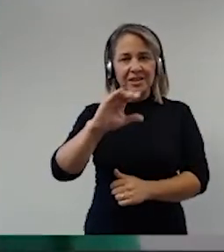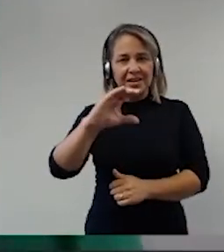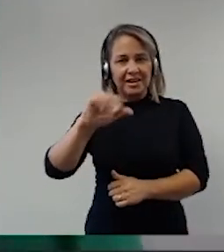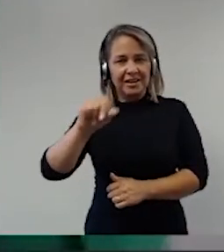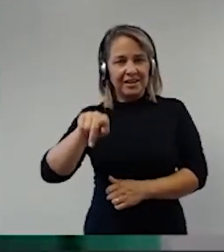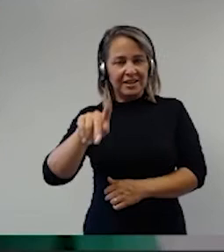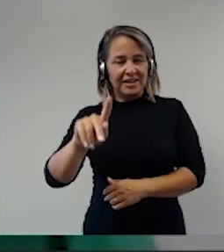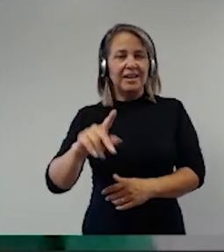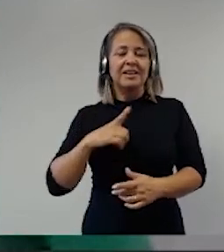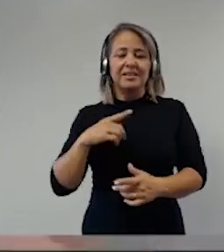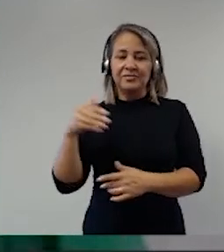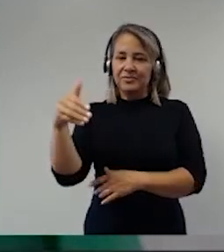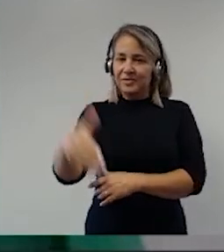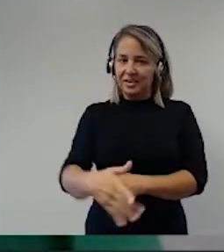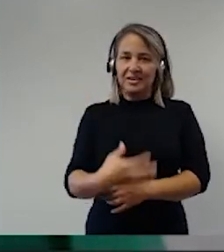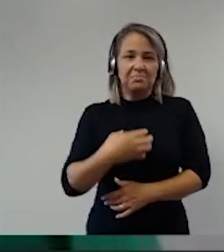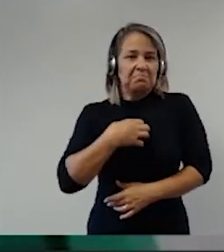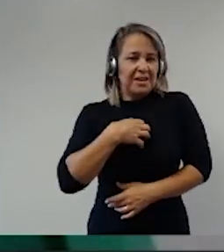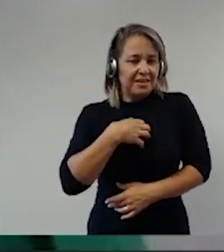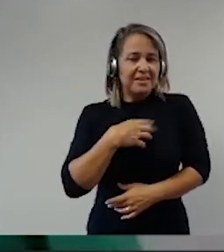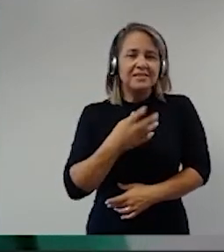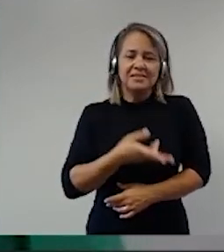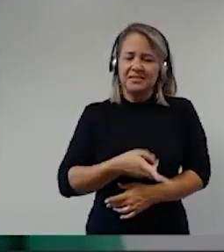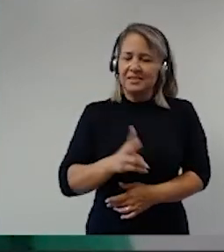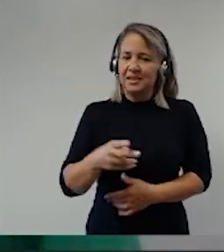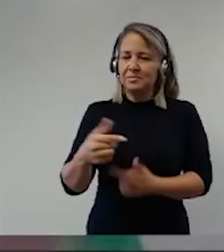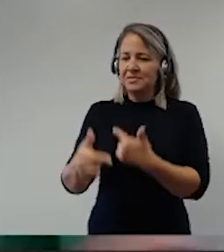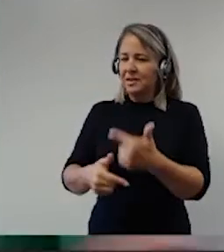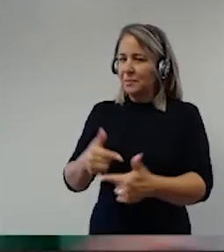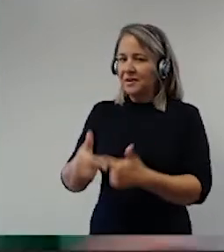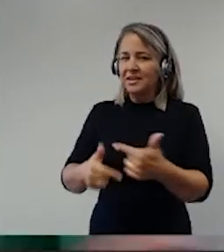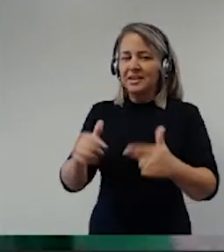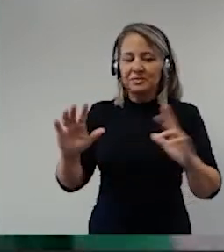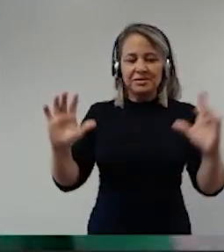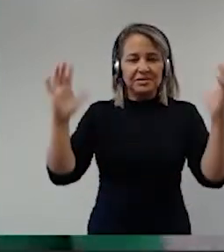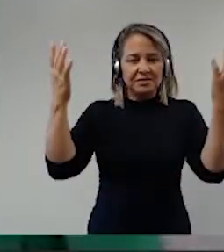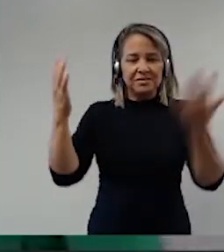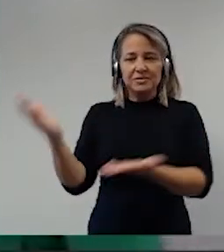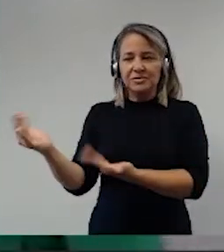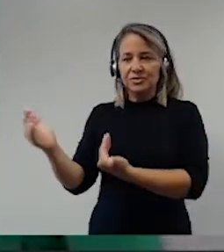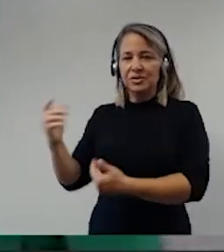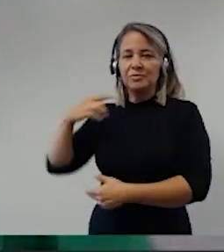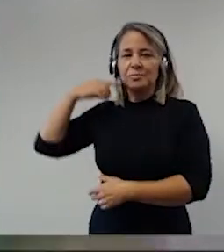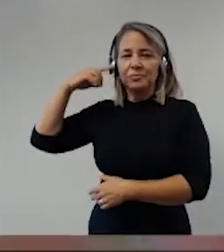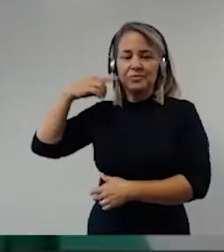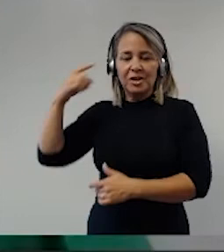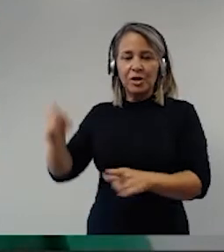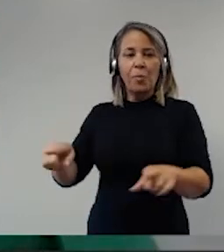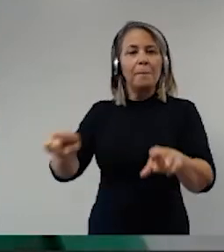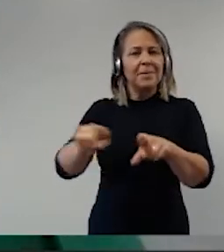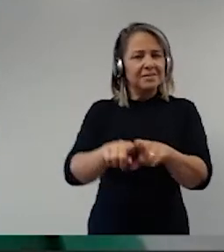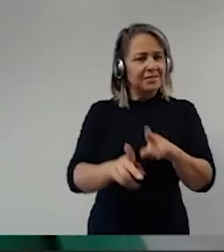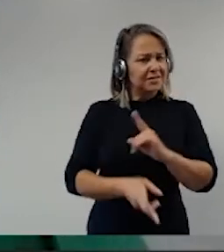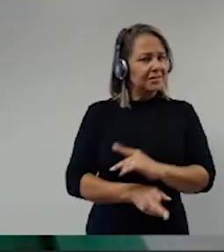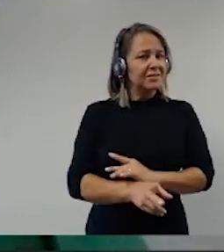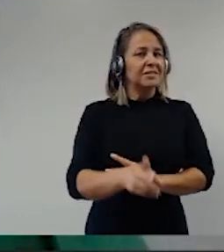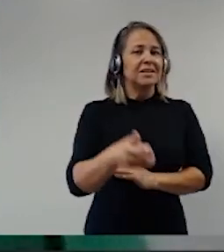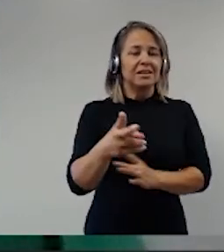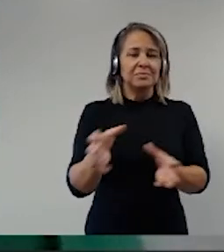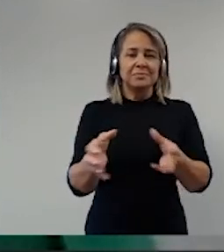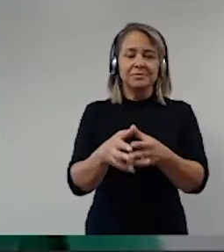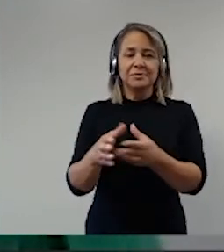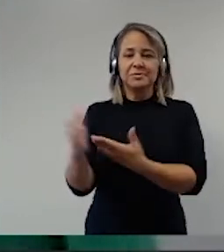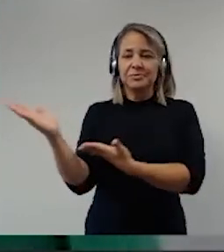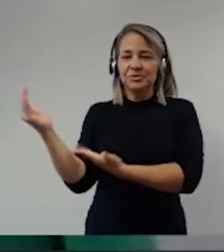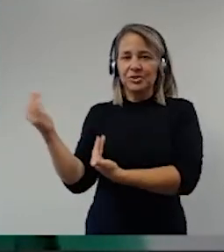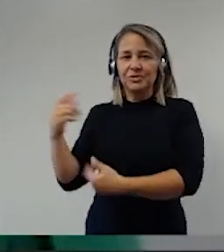de estar várias vezes aqui na Bahia, nos eventos da Jovem Advocacia, é um parceiro né, aqui já do Conselho Consultivo da Jovem